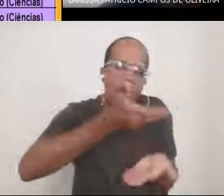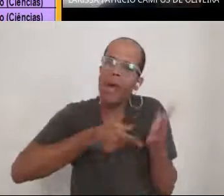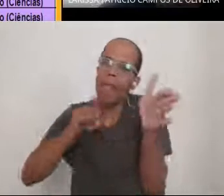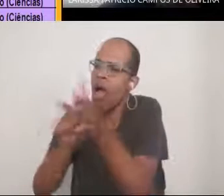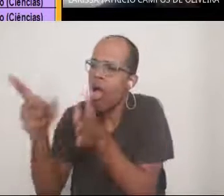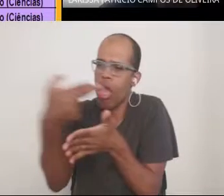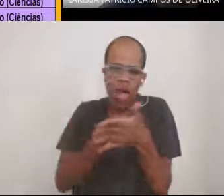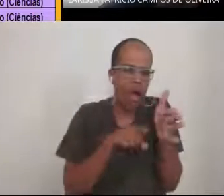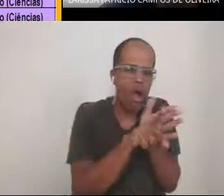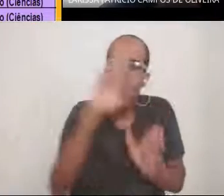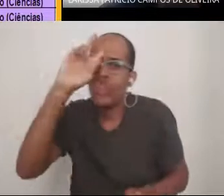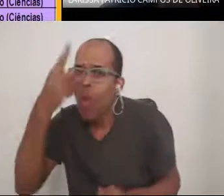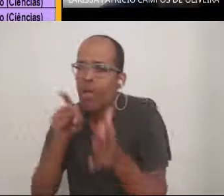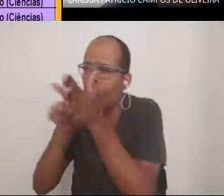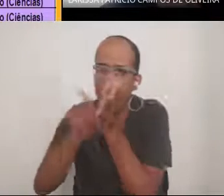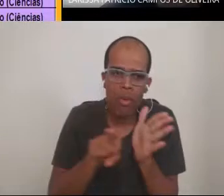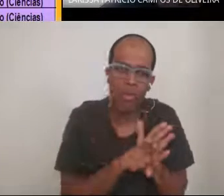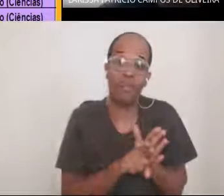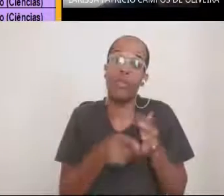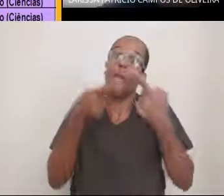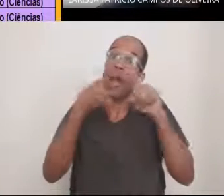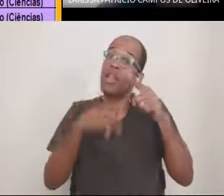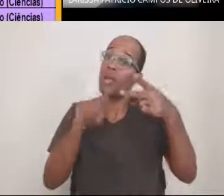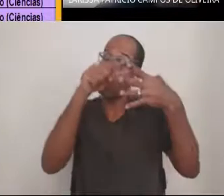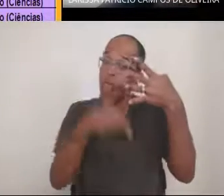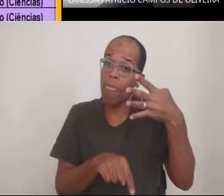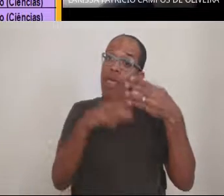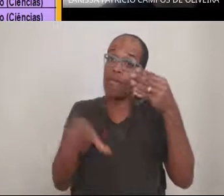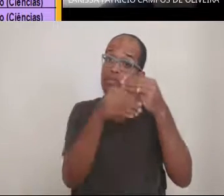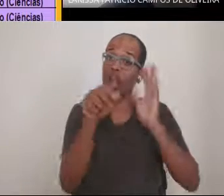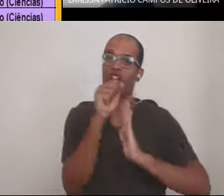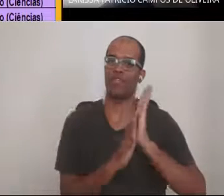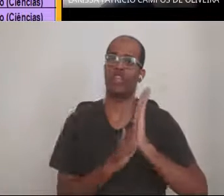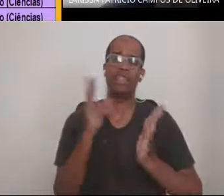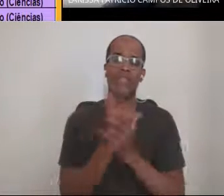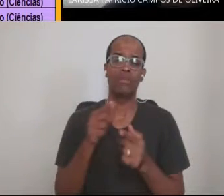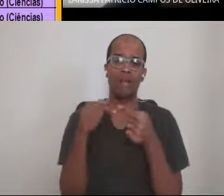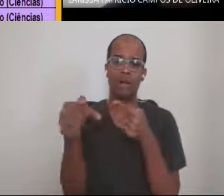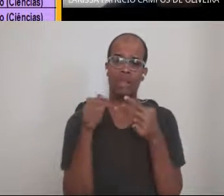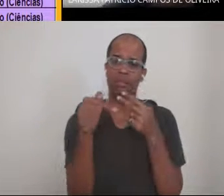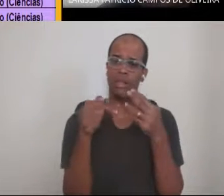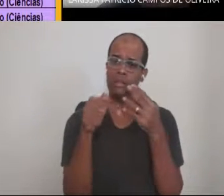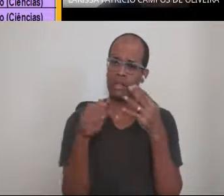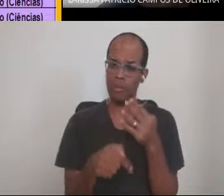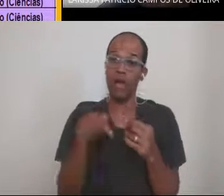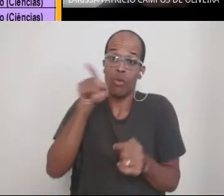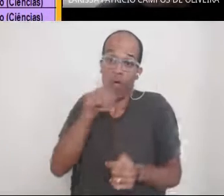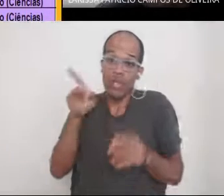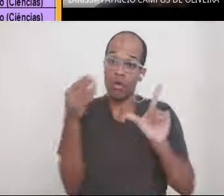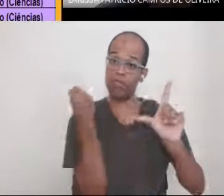Mas além do Meet, os professores postam atividade. Toda semana os professores estão postando atividades para os